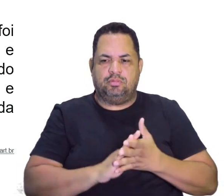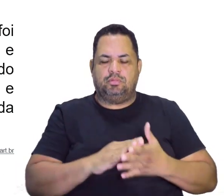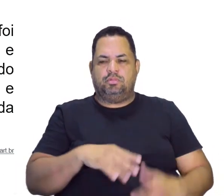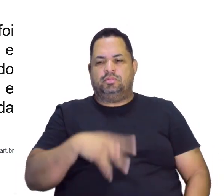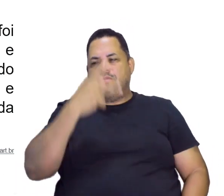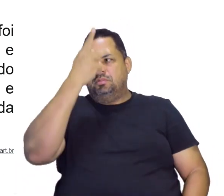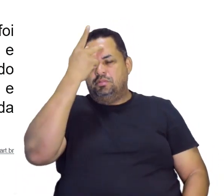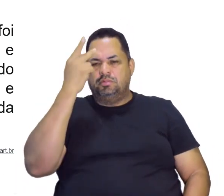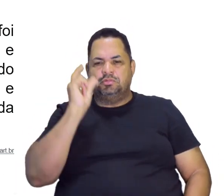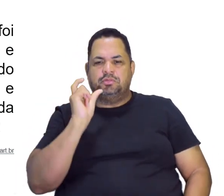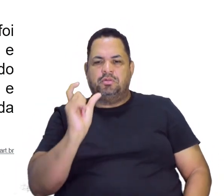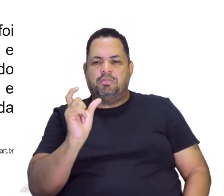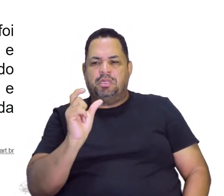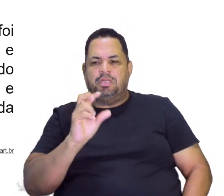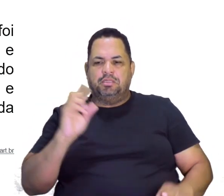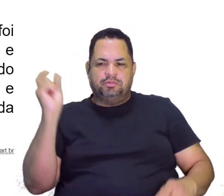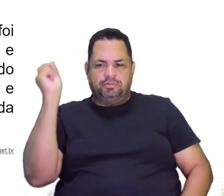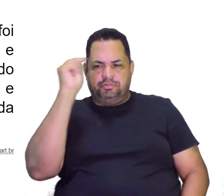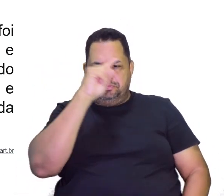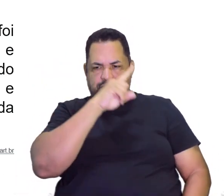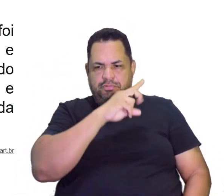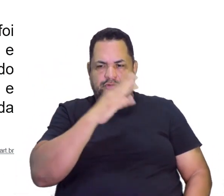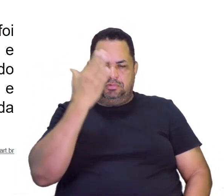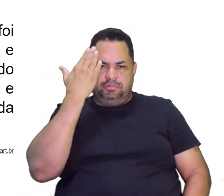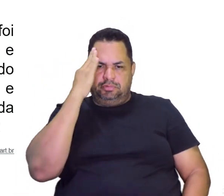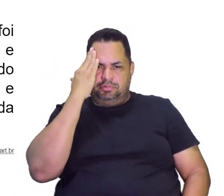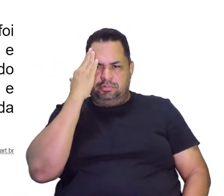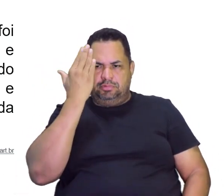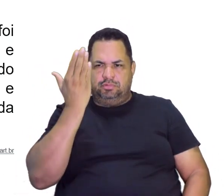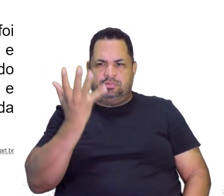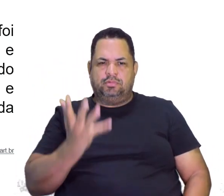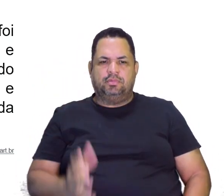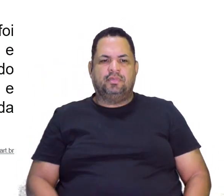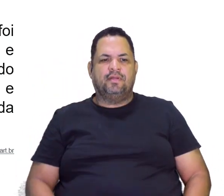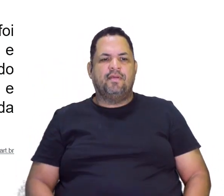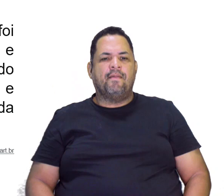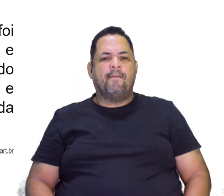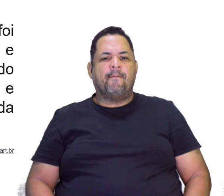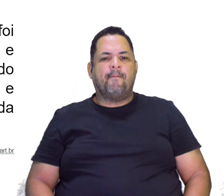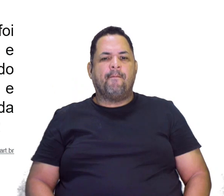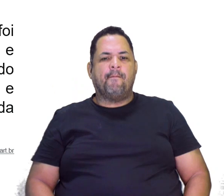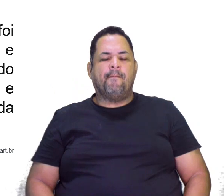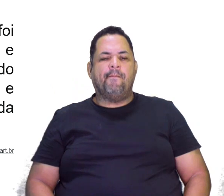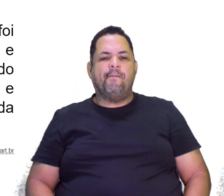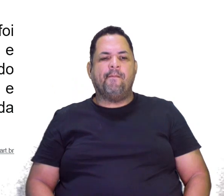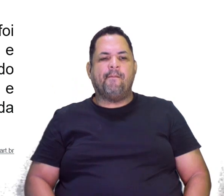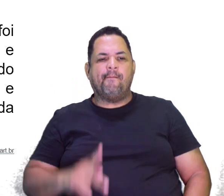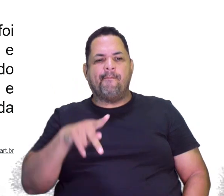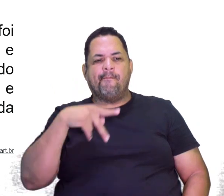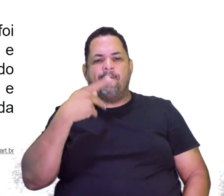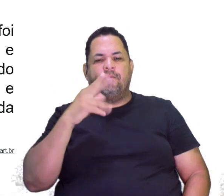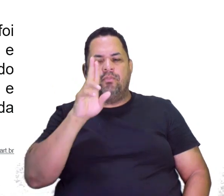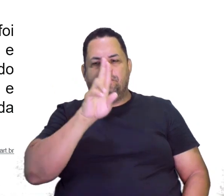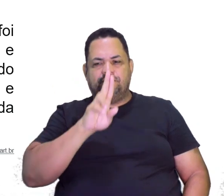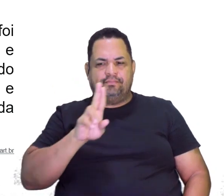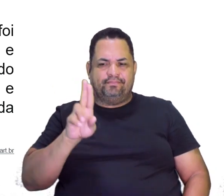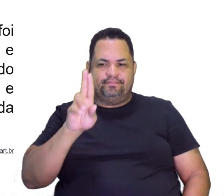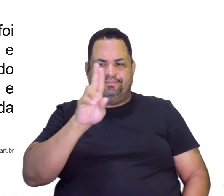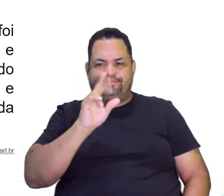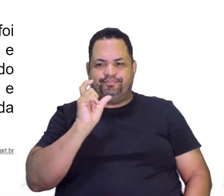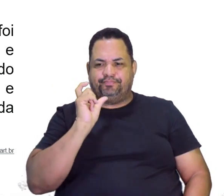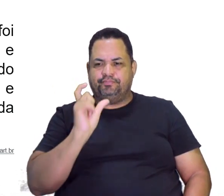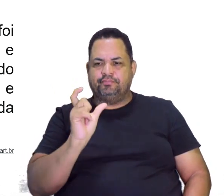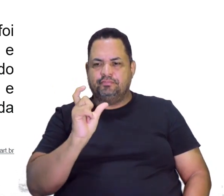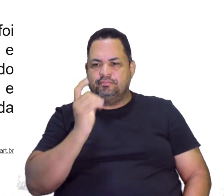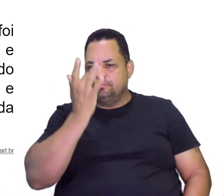rebuscados mais difíceis de se entender então ele eh falou que se devia usar